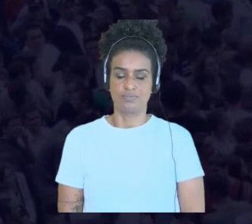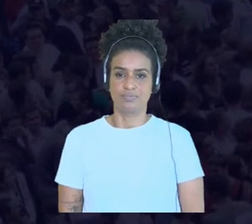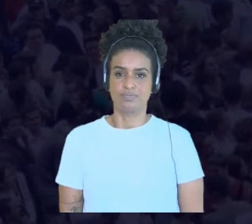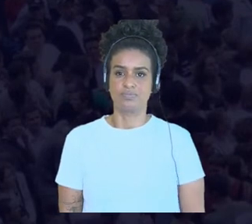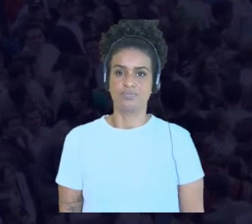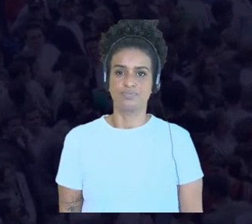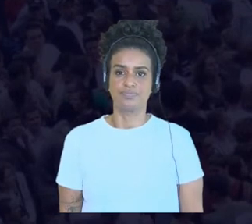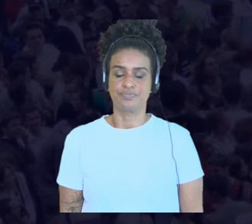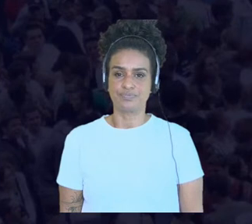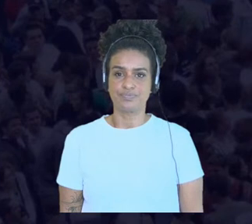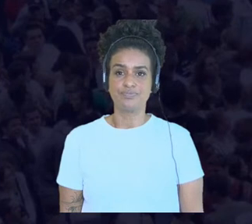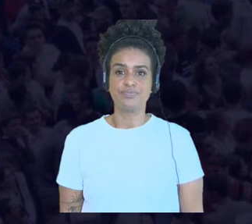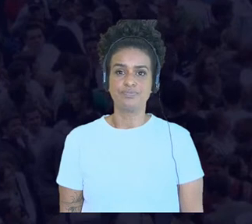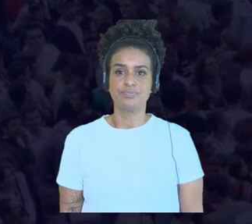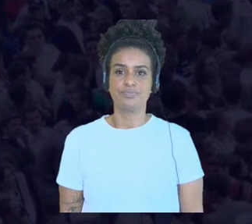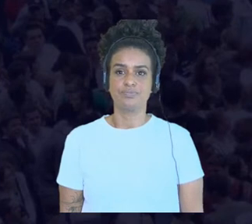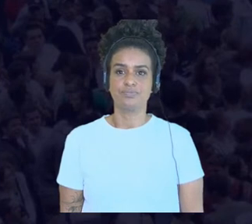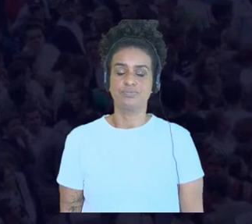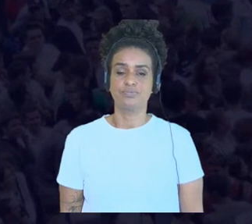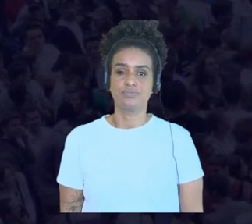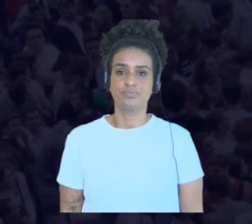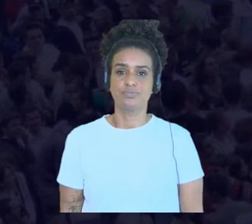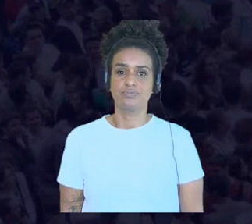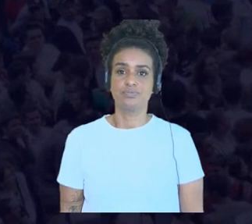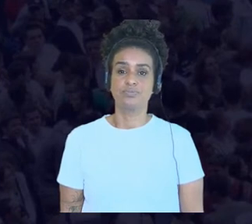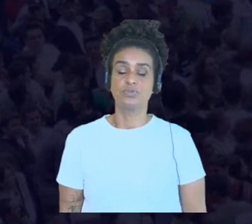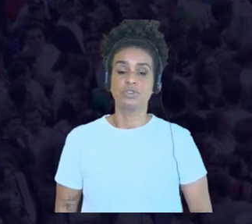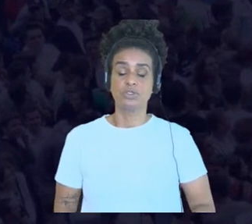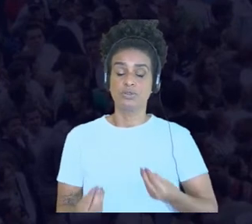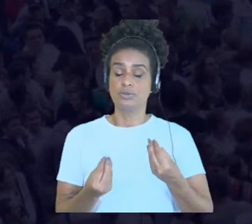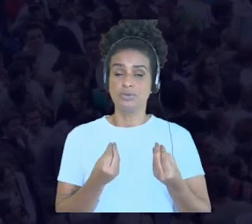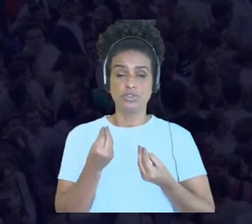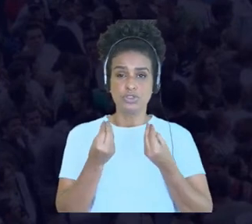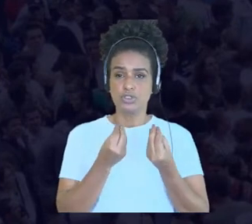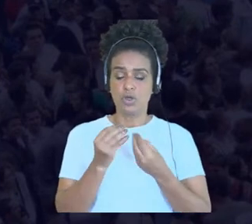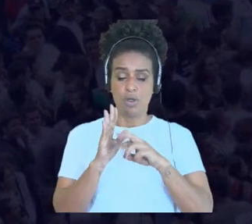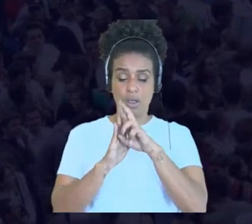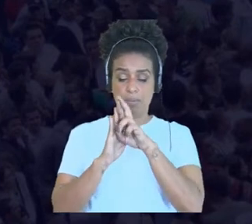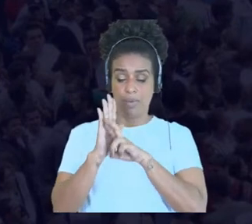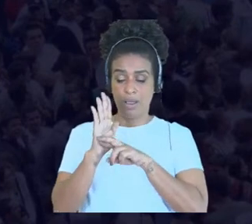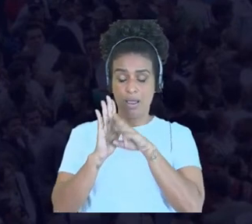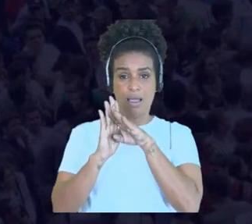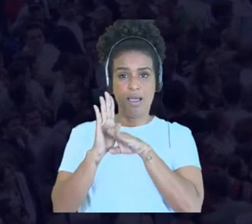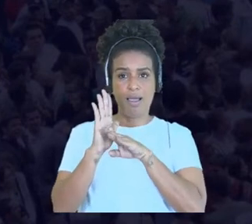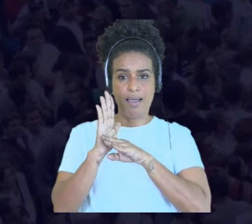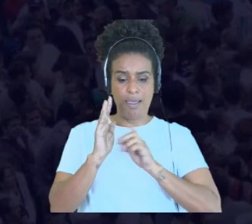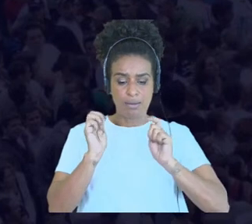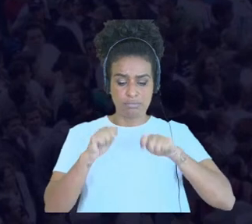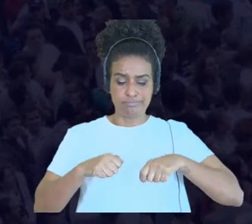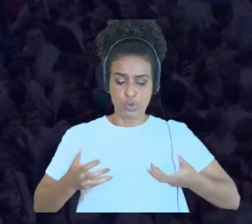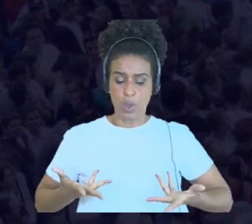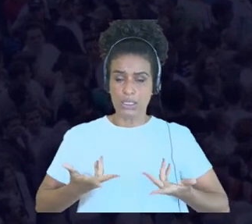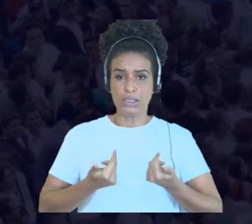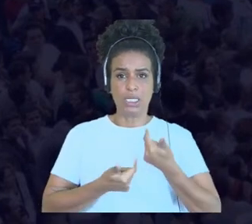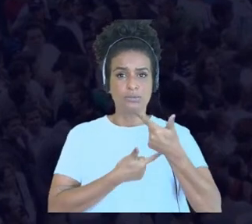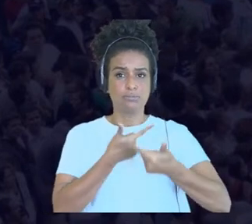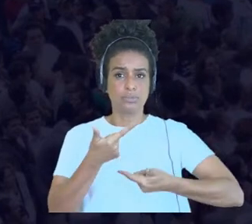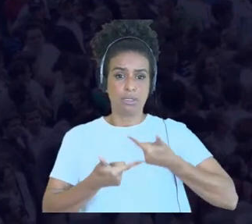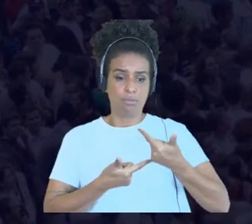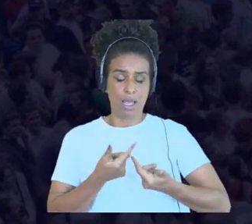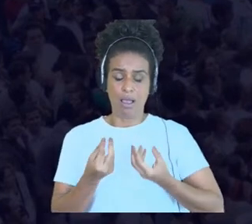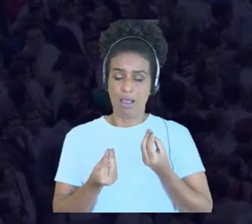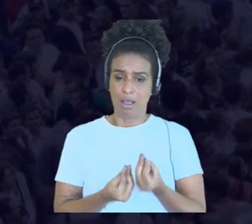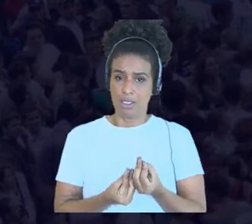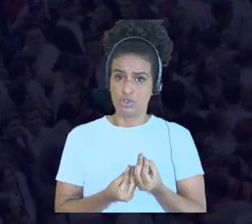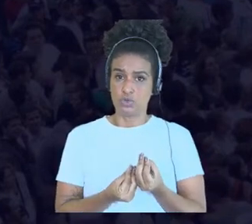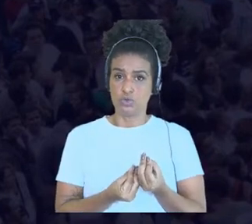Isso. E aí, com relação à cláusula de desempenho, né, e sobre como ficou esse desenho, que eu acho que é interessante a gente conversar.